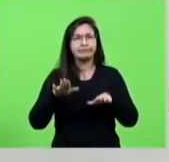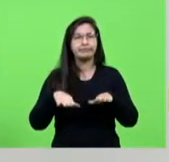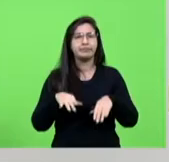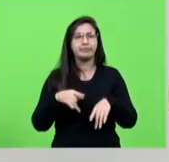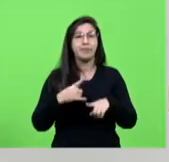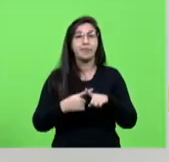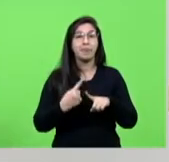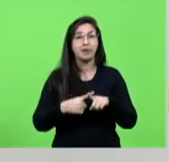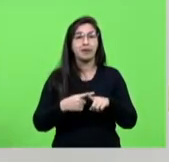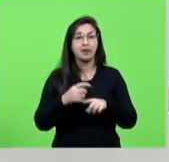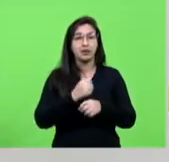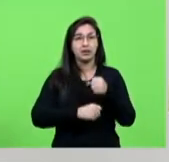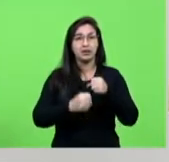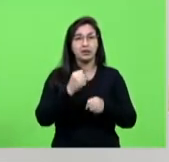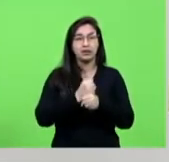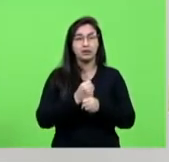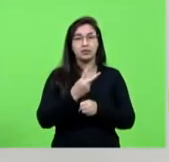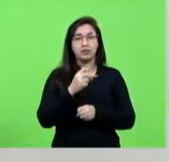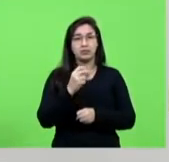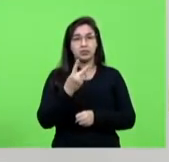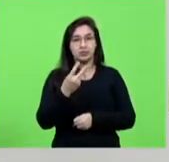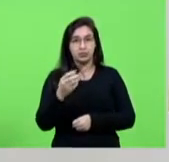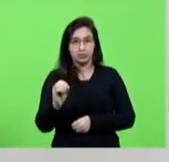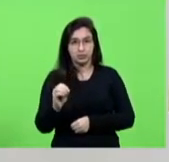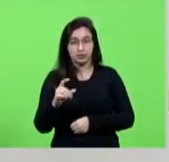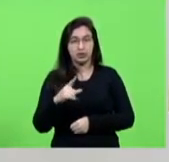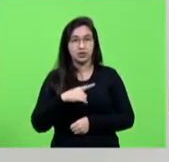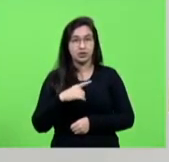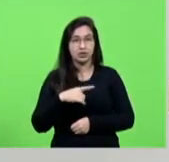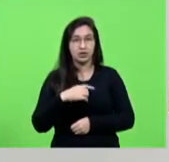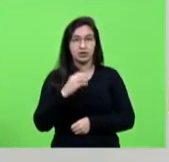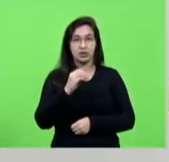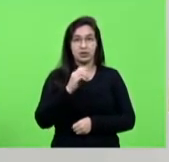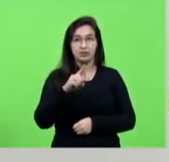foram aportados mais recursos, então de 0,8 passou para